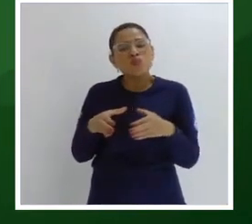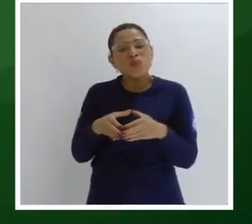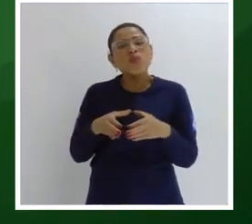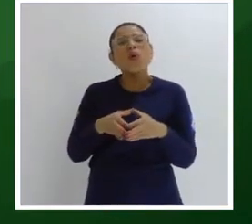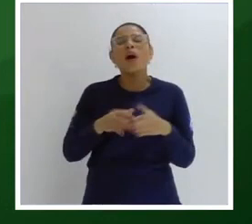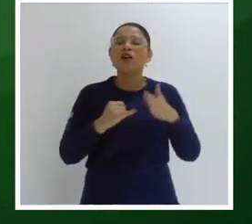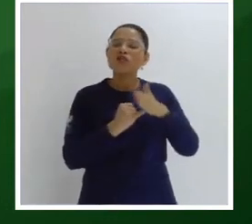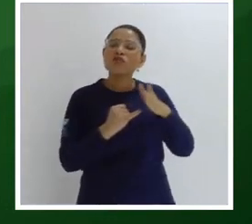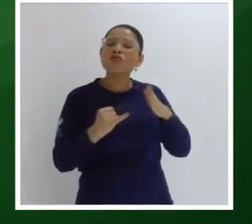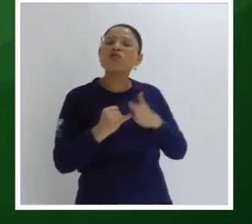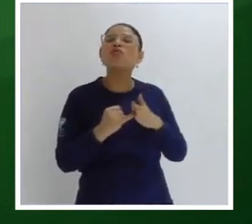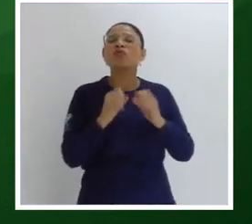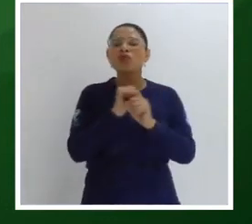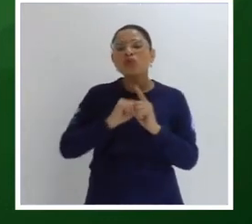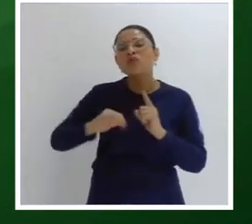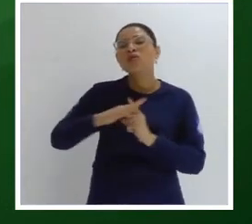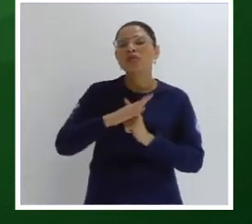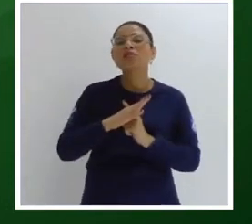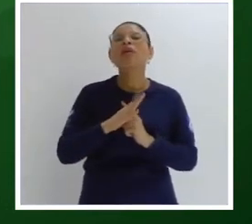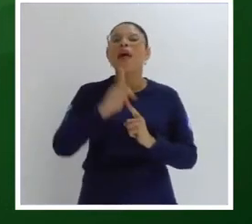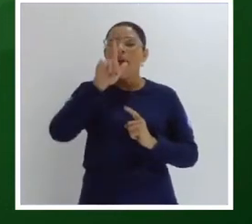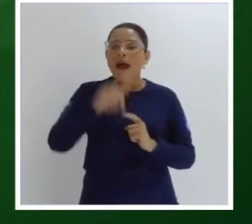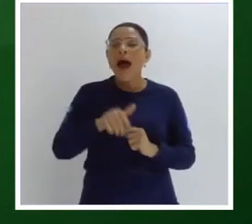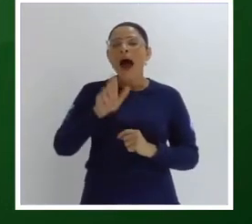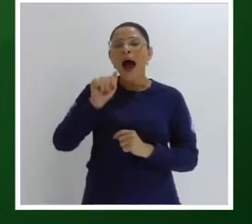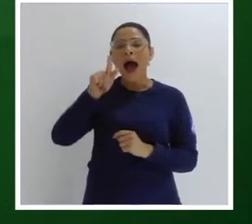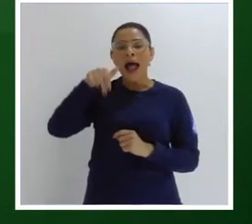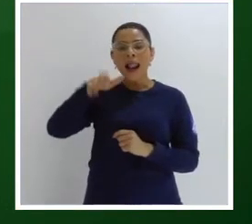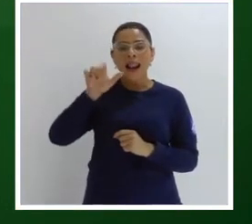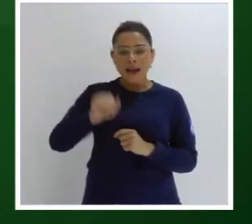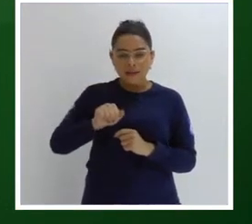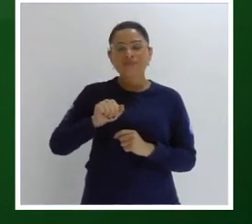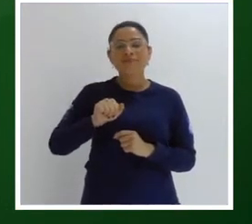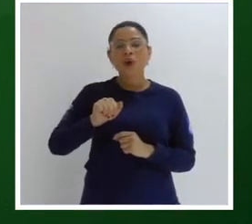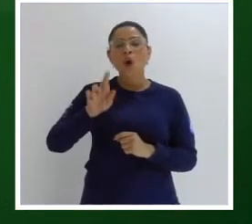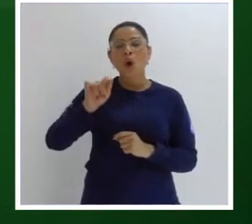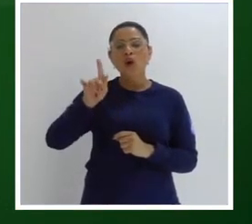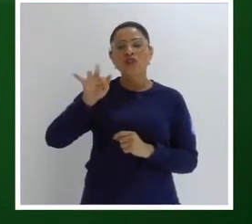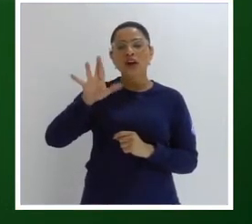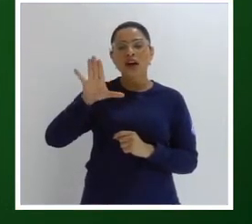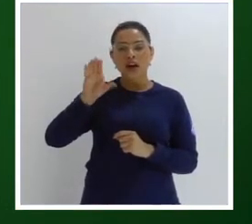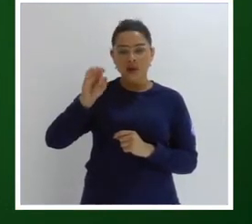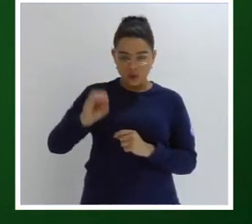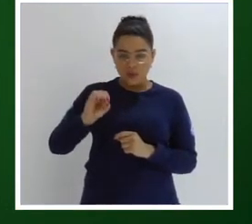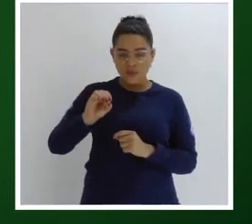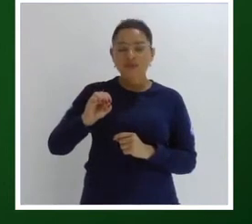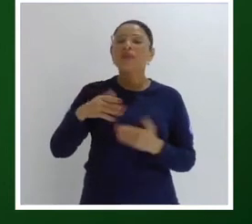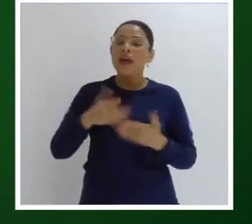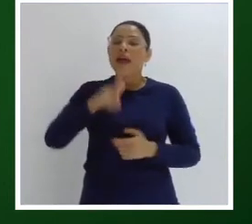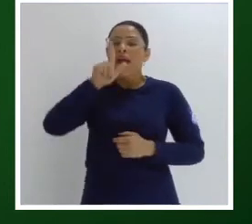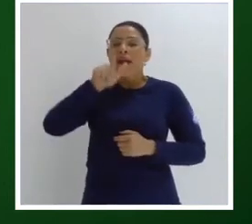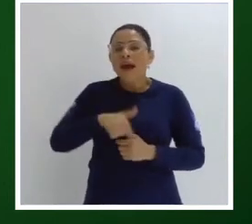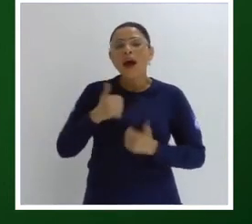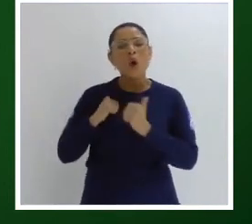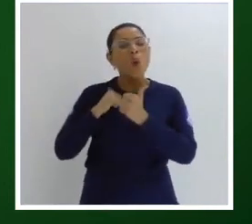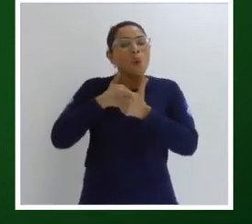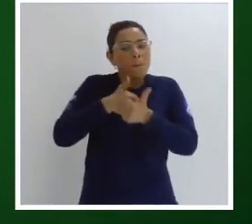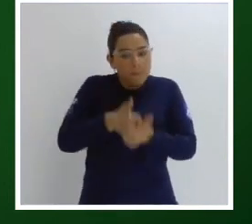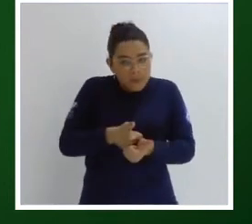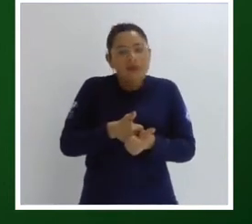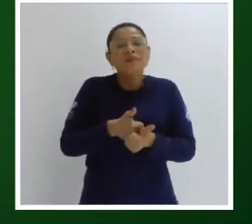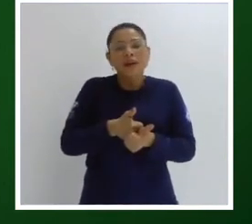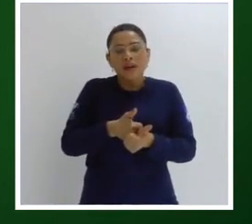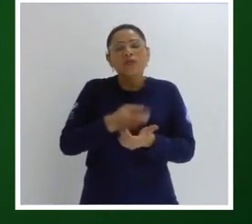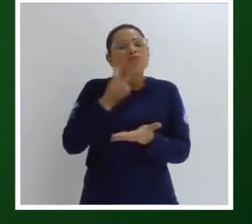do instituto brasileiro e Sociologia aplicada que é Rogério dos Santos o Alan Mike tem acompanhado e